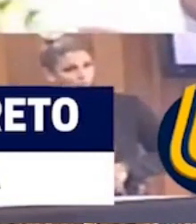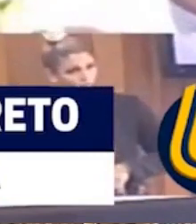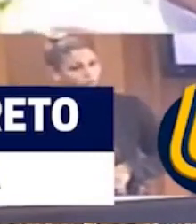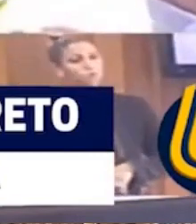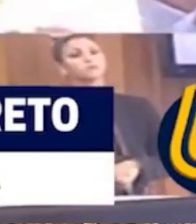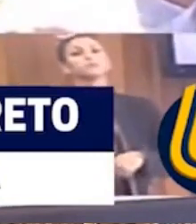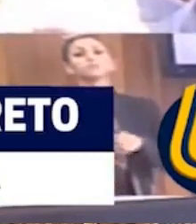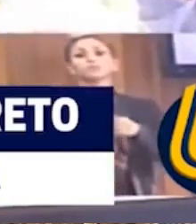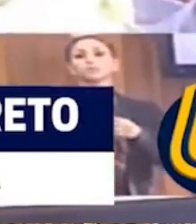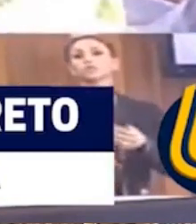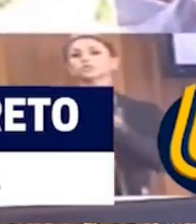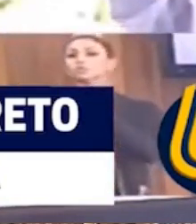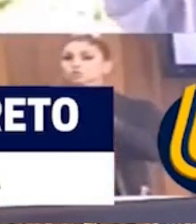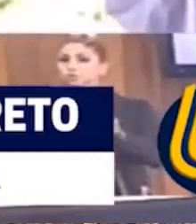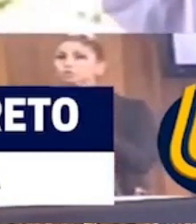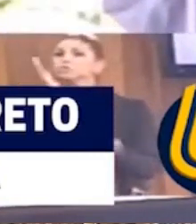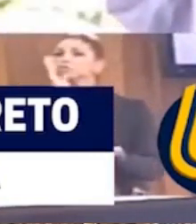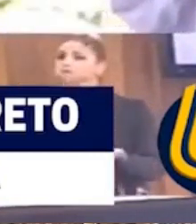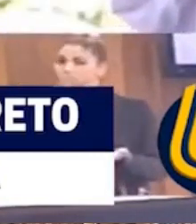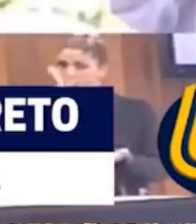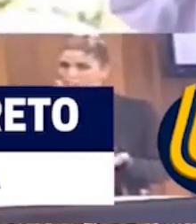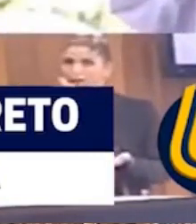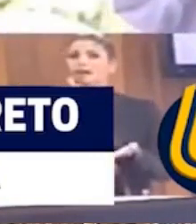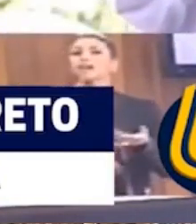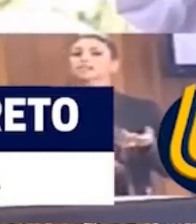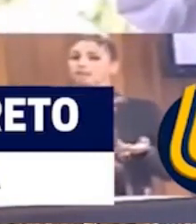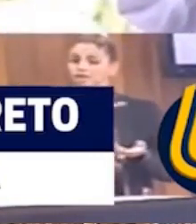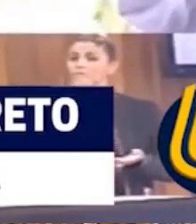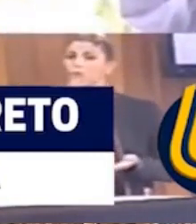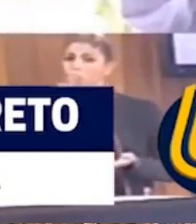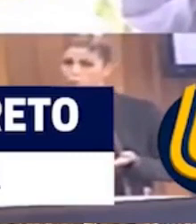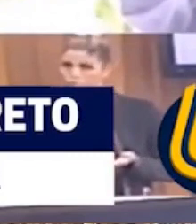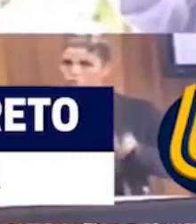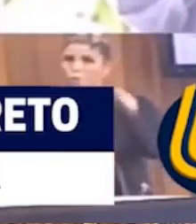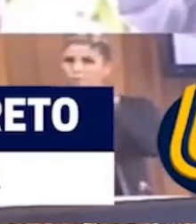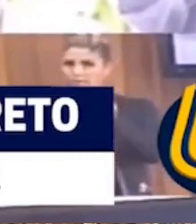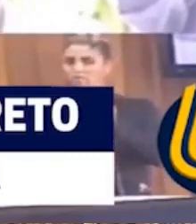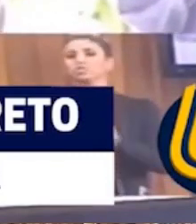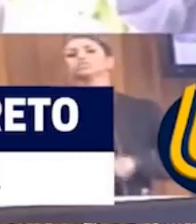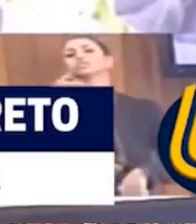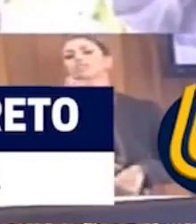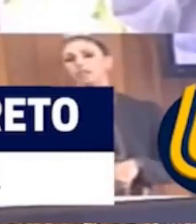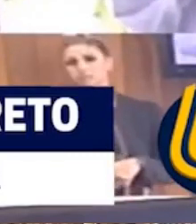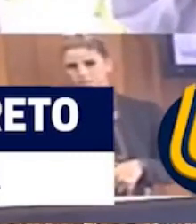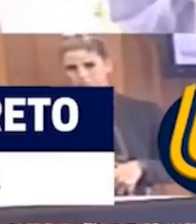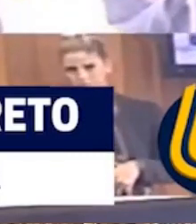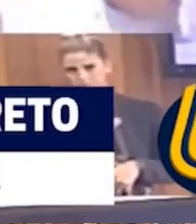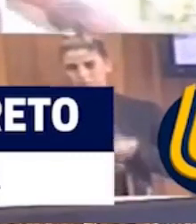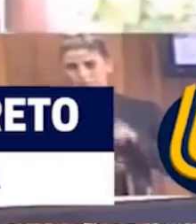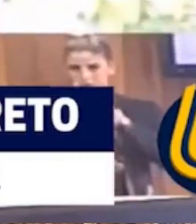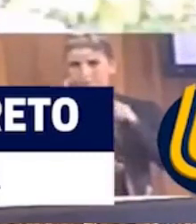que foi conta consumida no mês de dezembro. Vamos